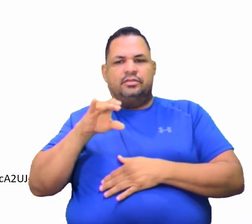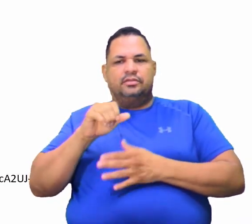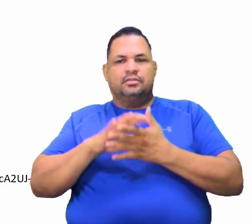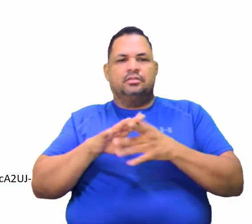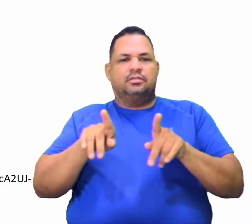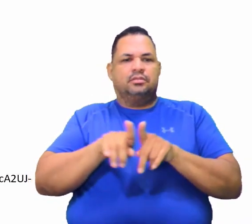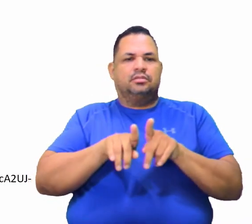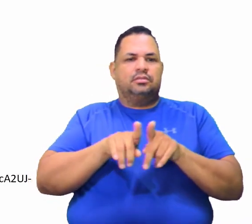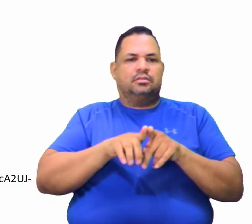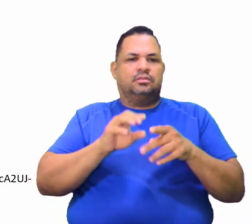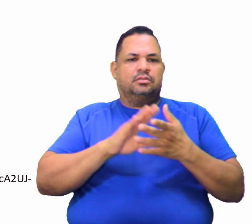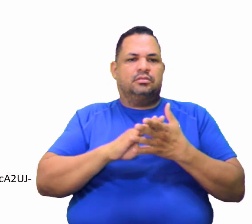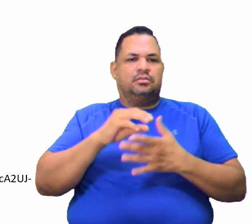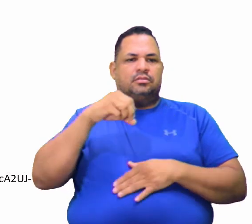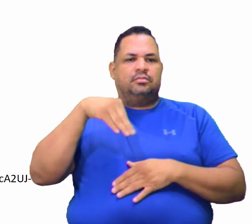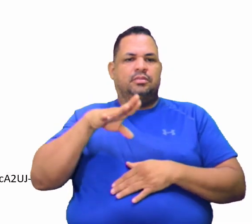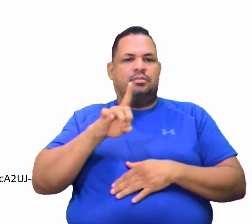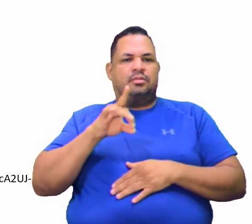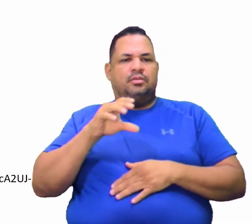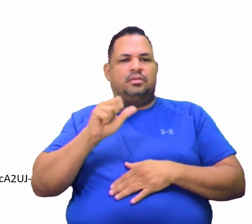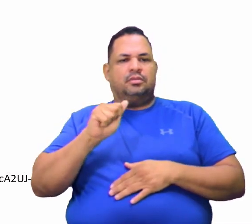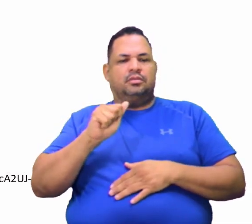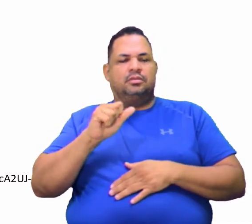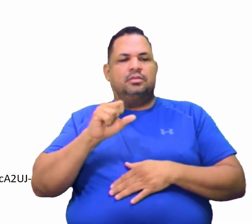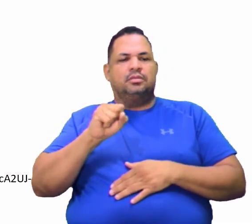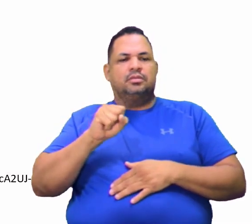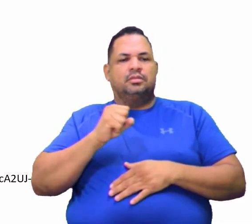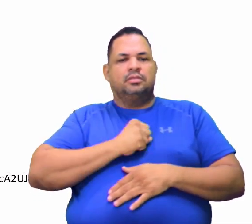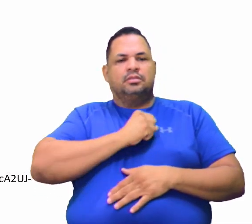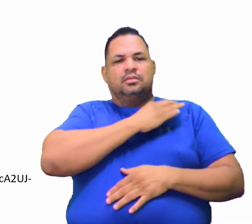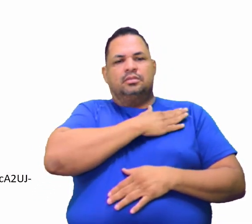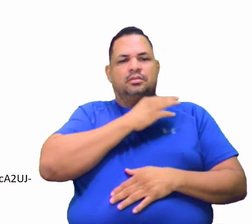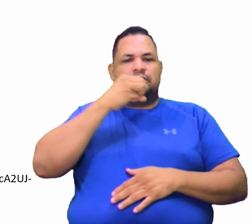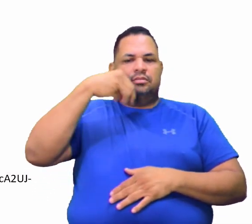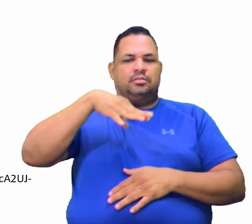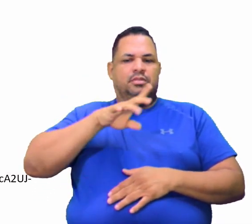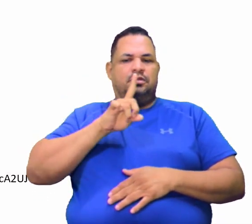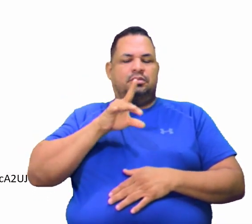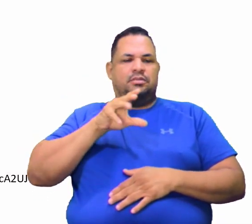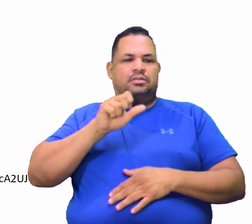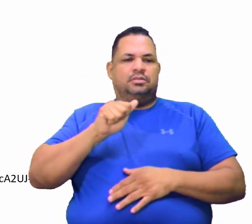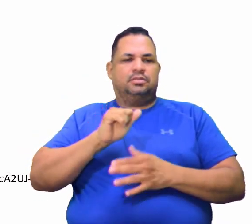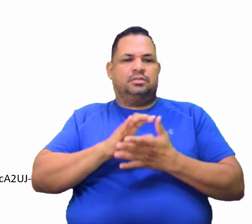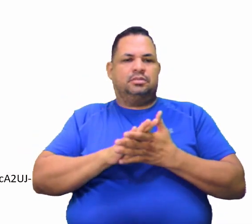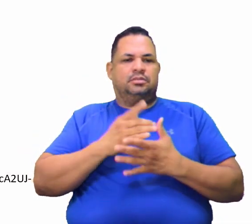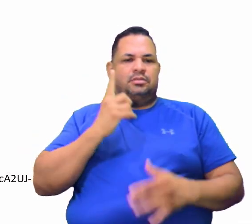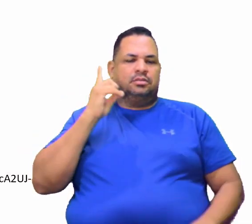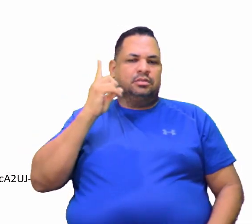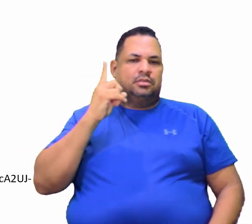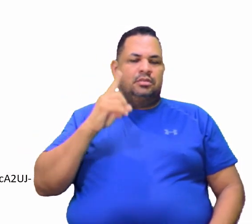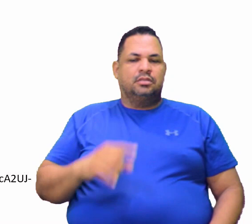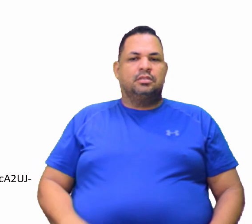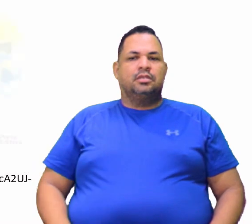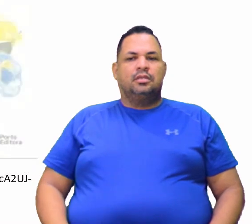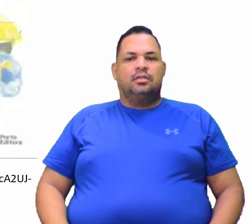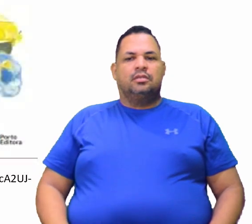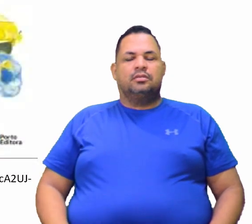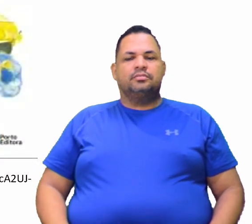mais outra obra que é Memórias de um Sargento de Melissa, de Manuel Antônio de Almeida. E